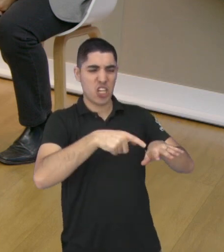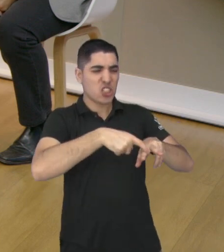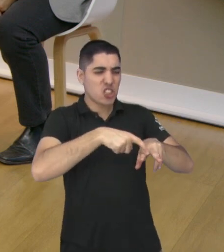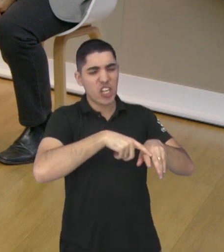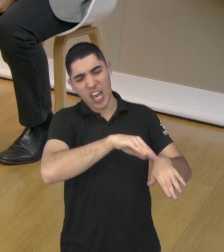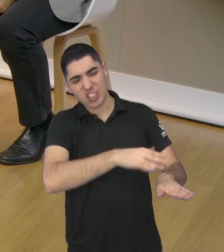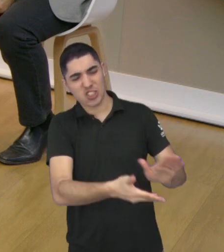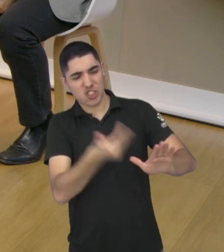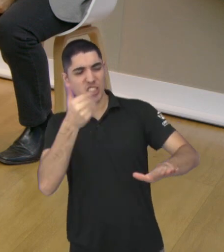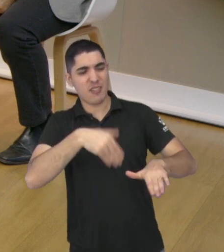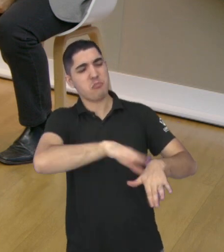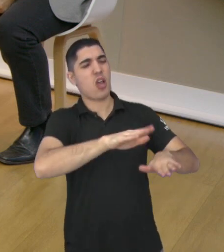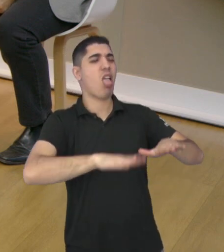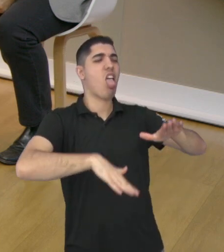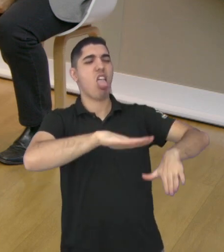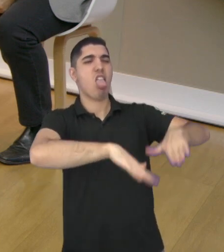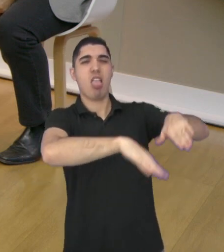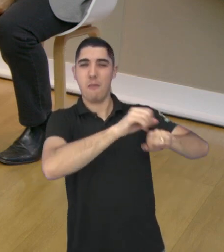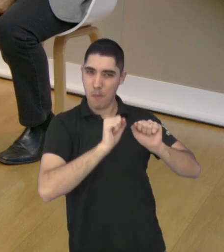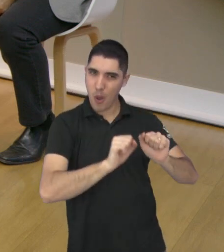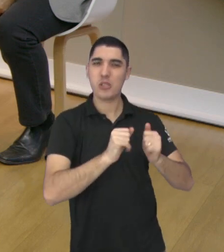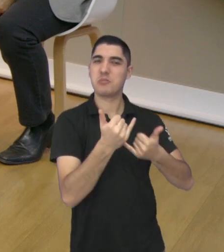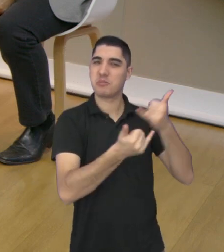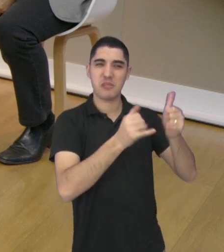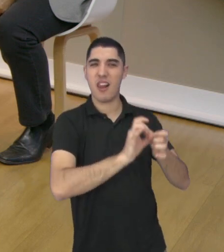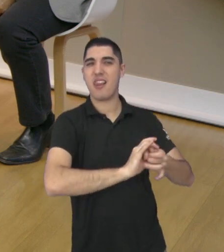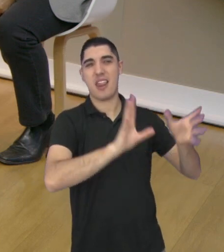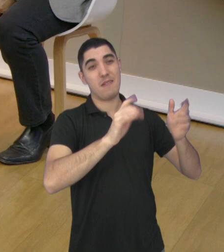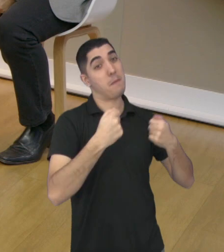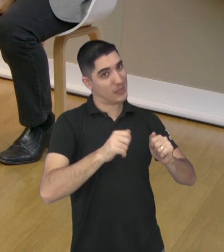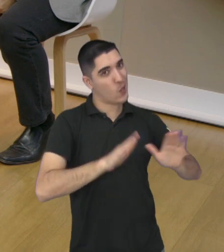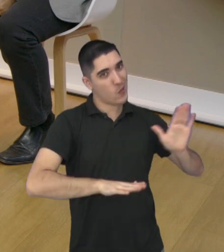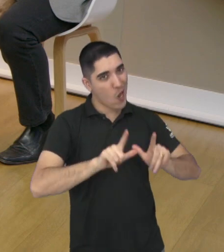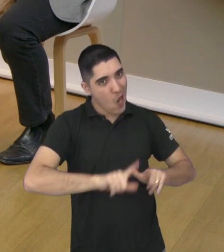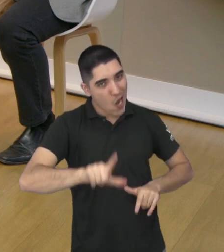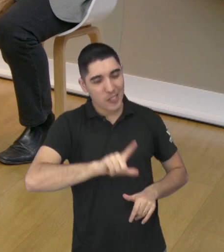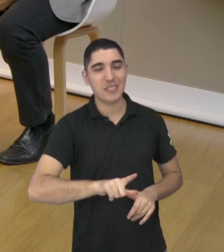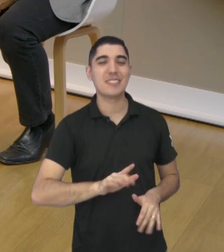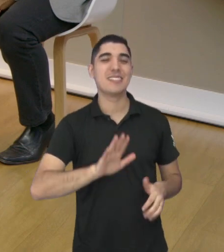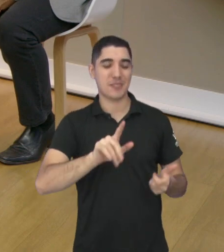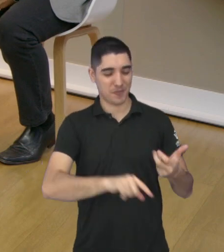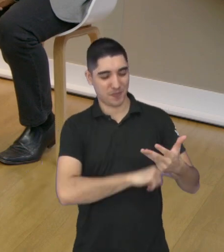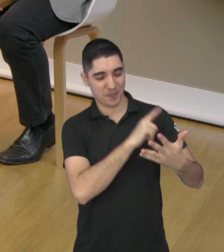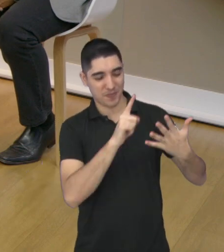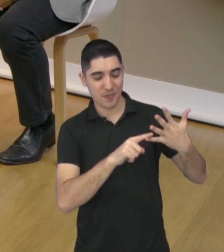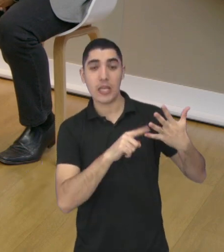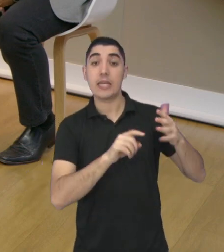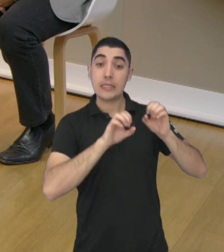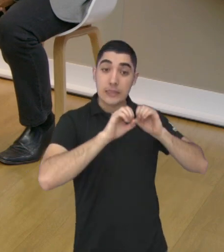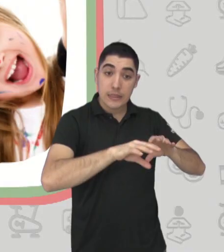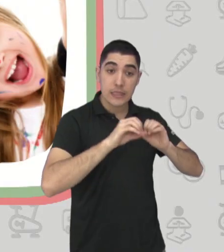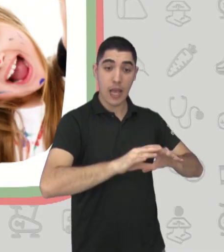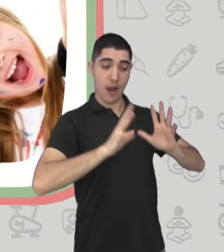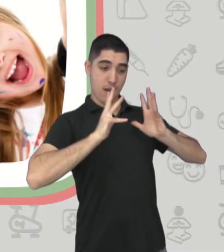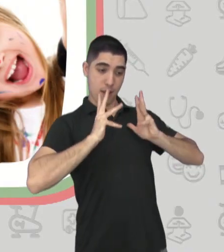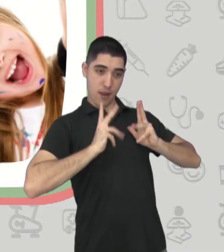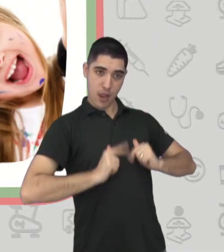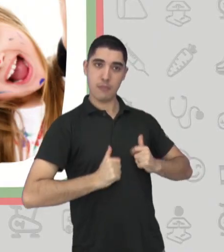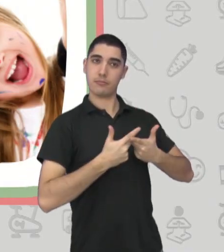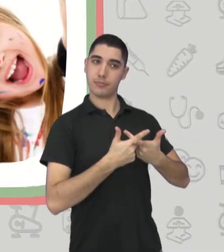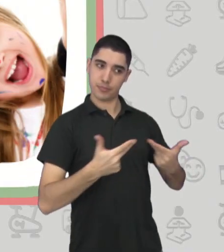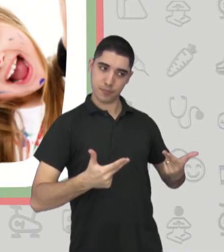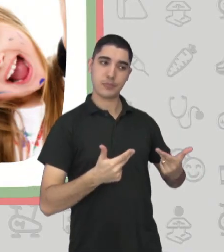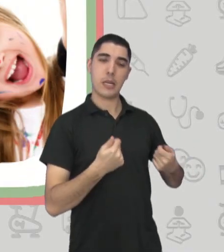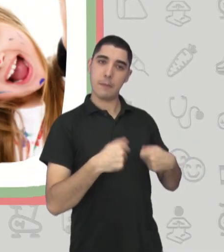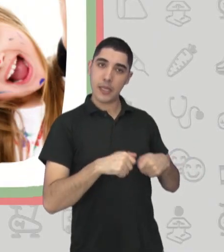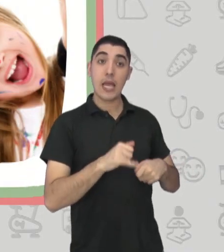Tira o chinelinho da criança, coloca lá no tanque de areia, com todos os cuidados, é claro, né, doutor? Ensine os hábitos de higiene para os pequenos.